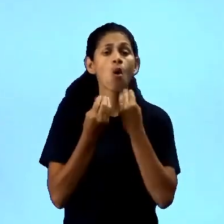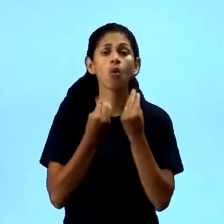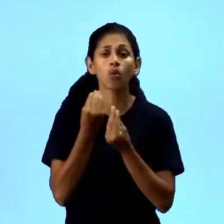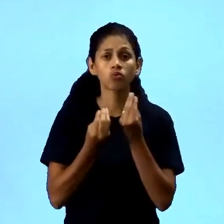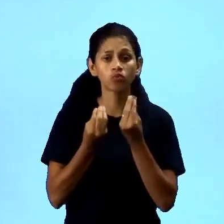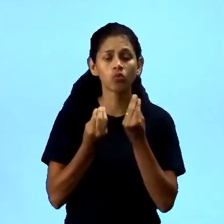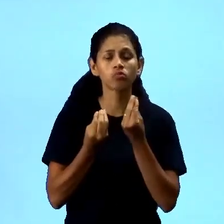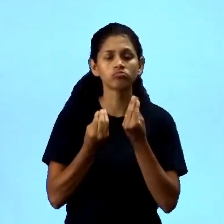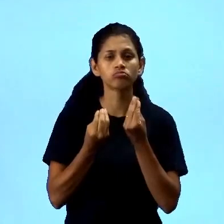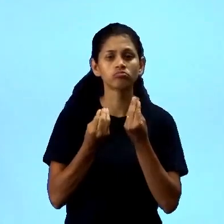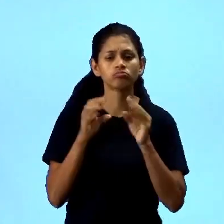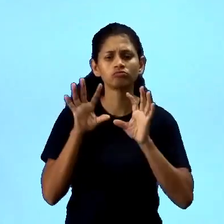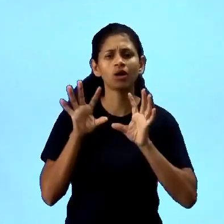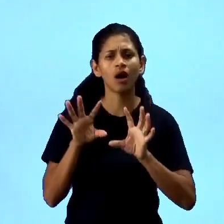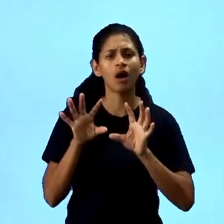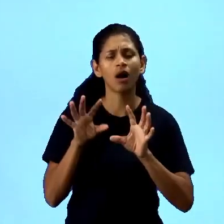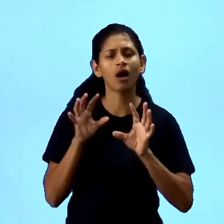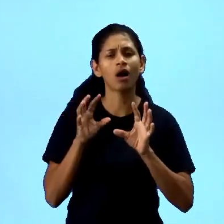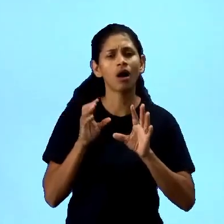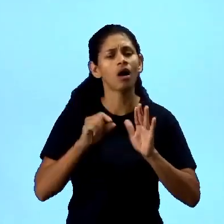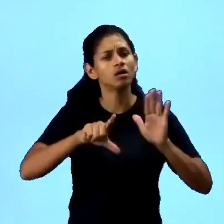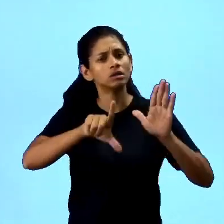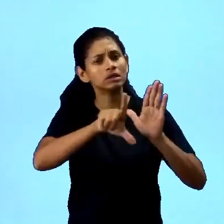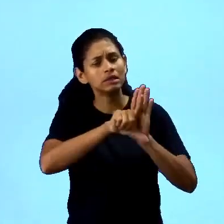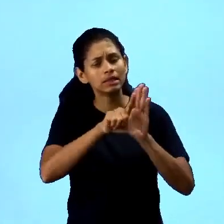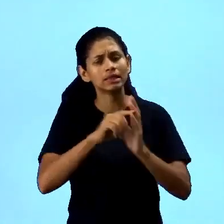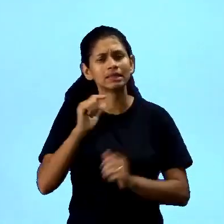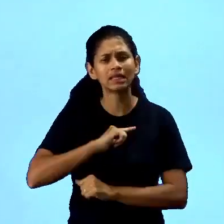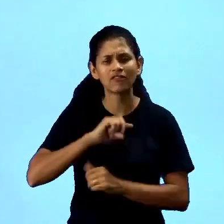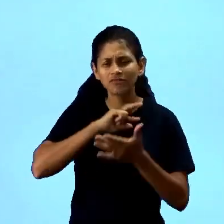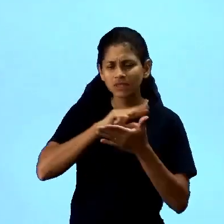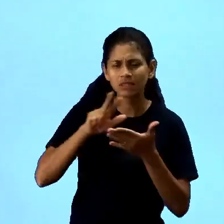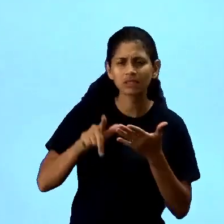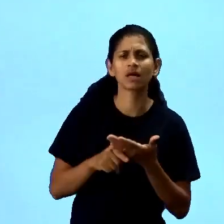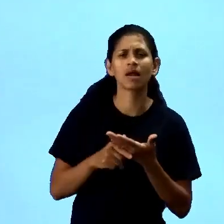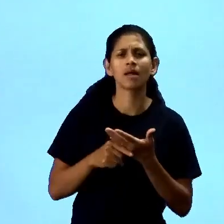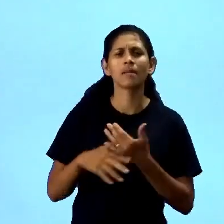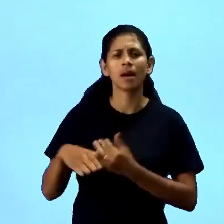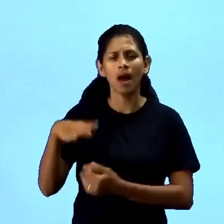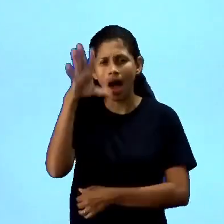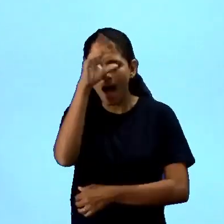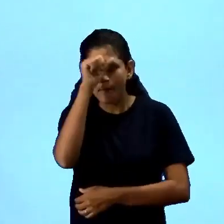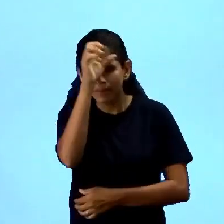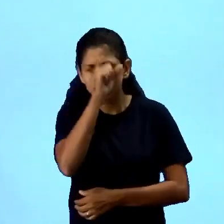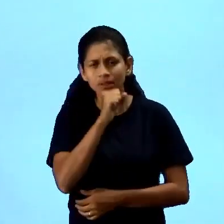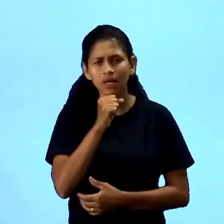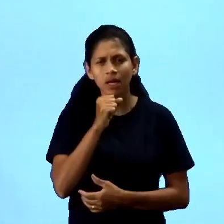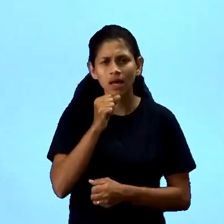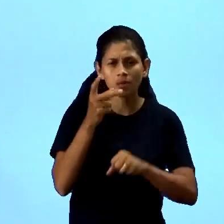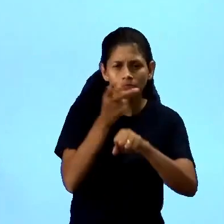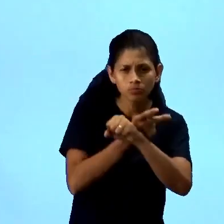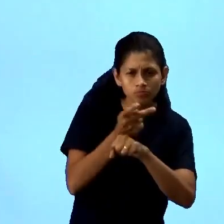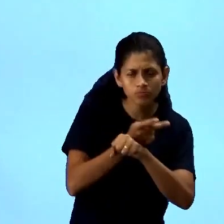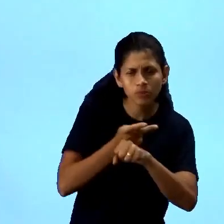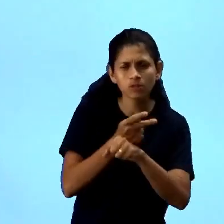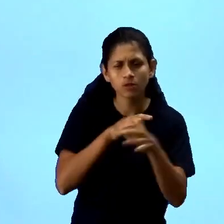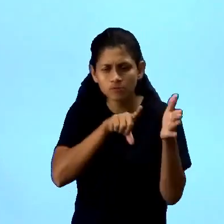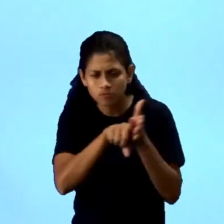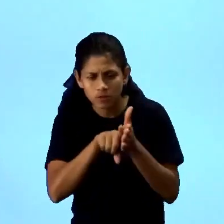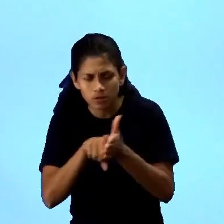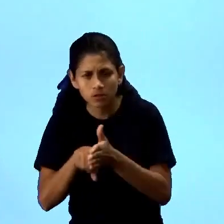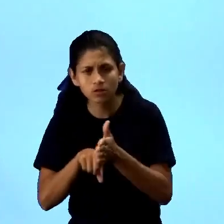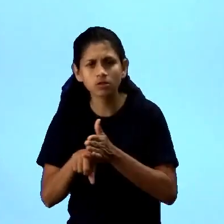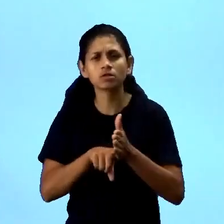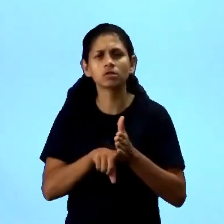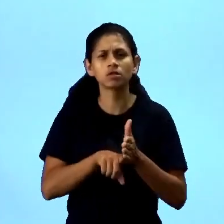algumas leis, há muita coisa ainda para ser vista. Espero que vocês leiam mais, busquem, tá bom? Entendam esses